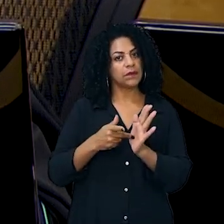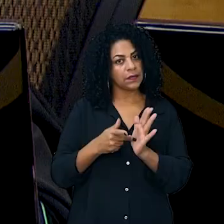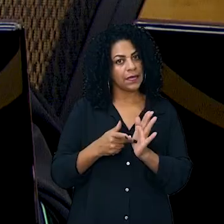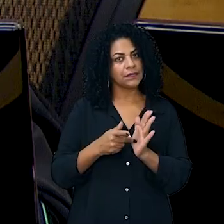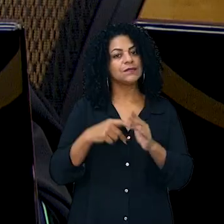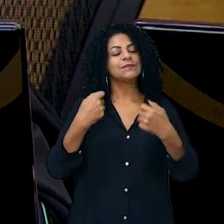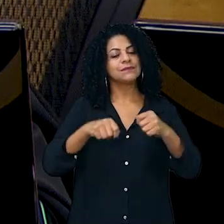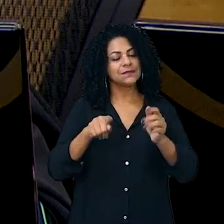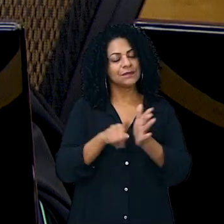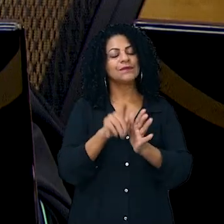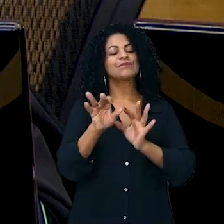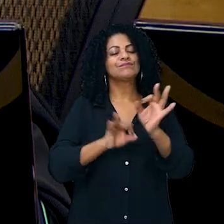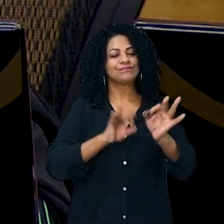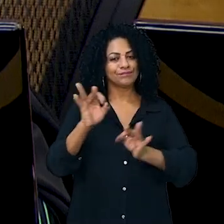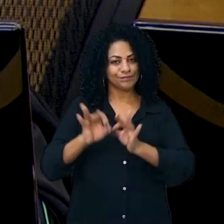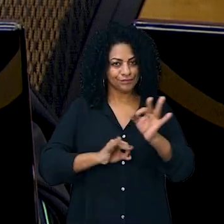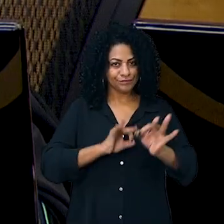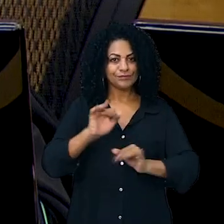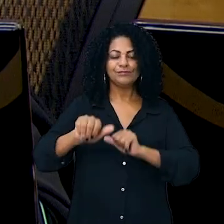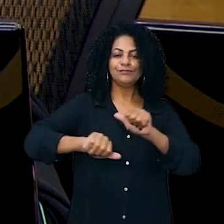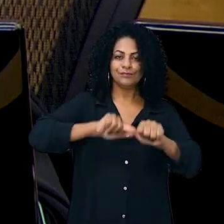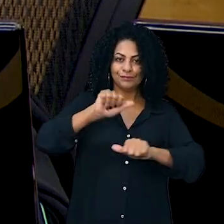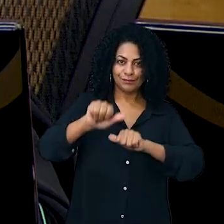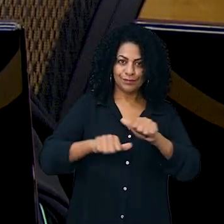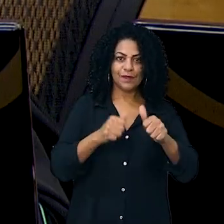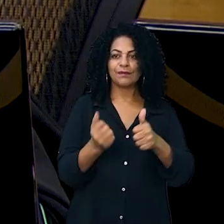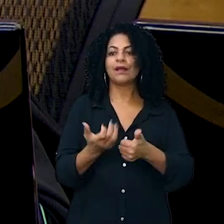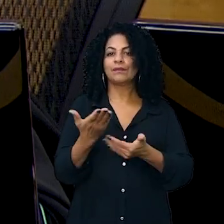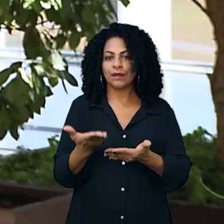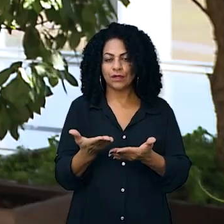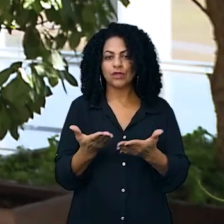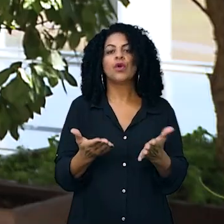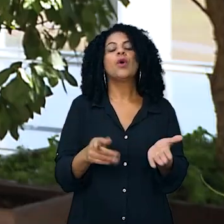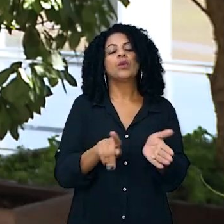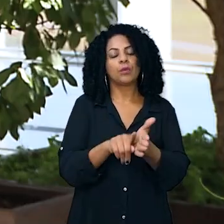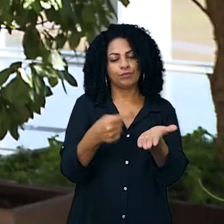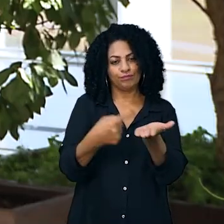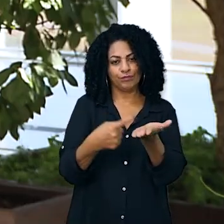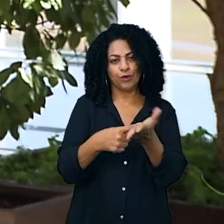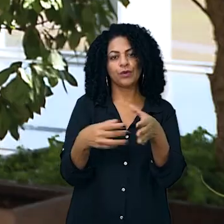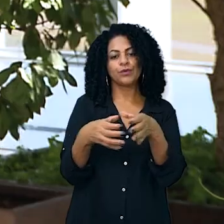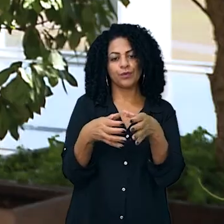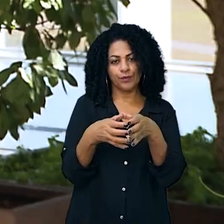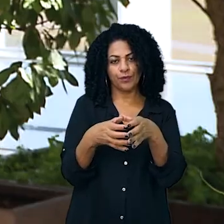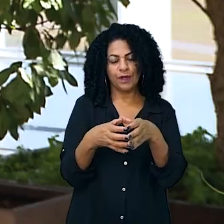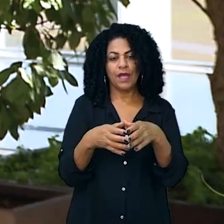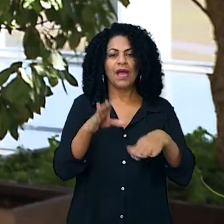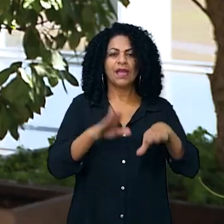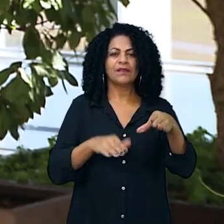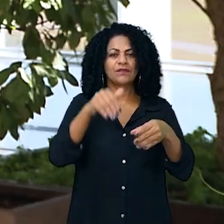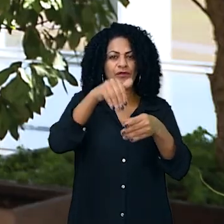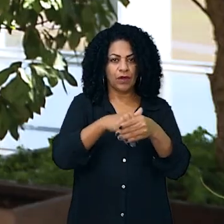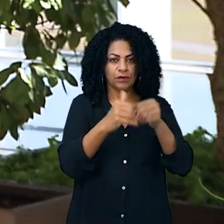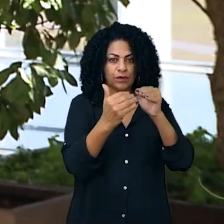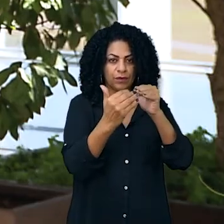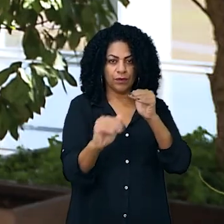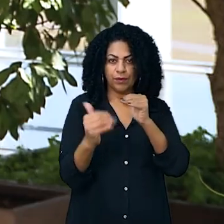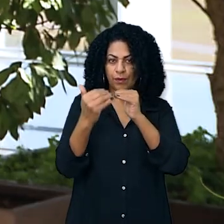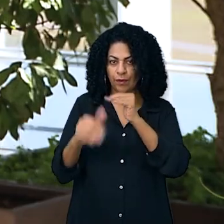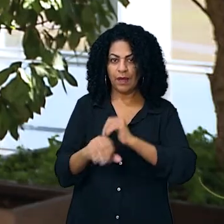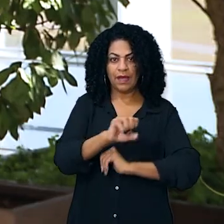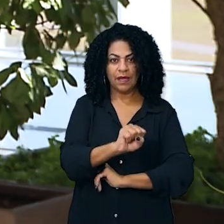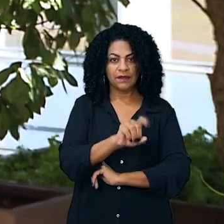ser regulamentada pelas próprias partes em acordo coletivo. Apesar dos votos divergentes, por maioria, A